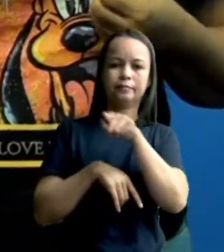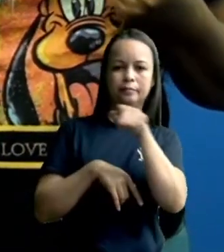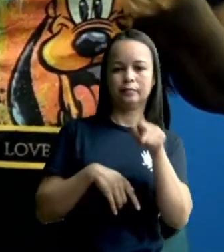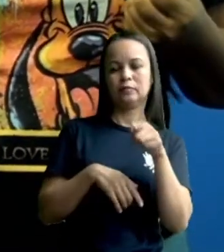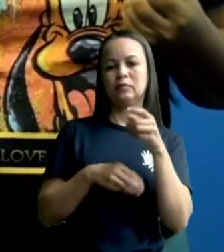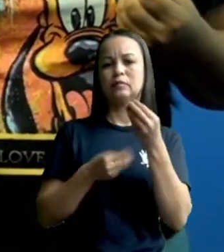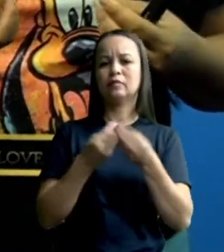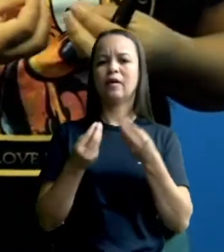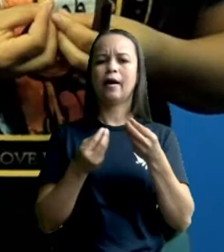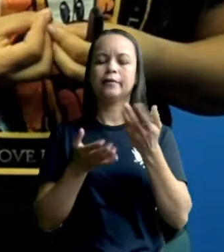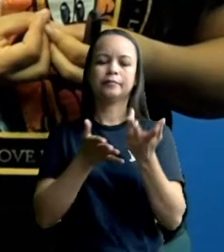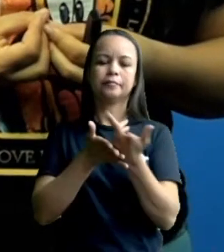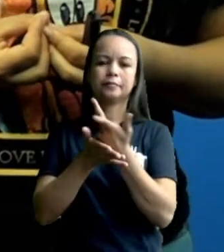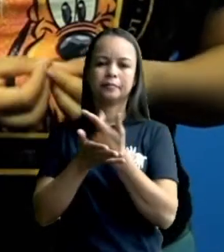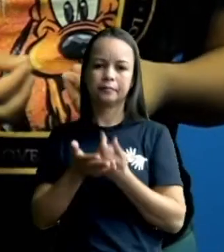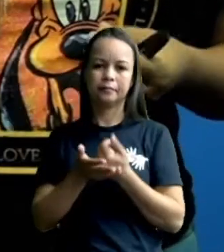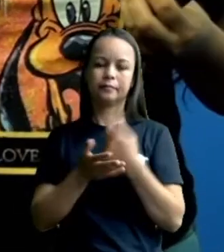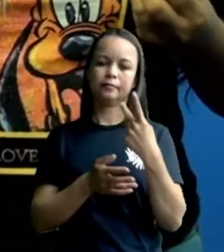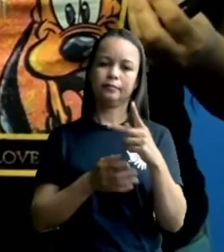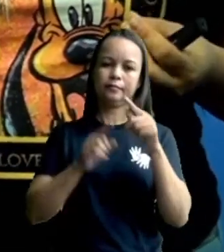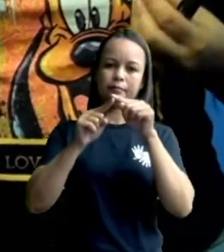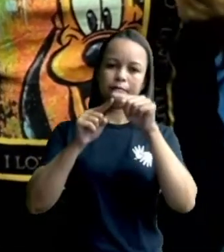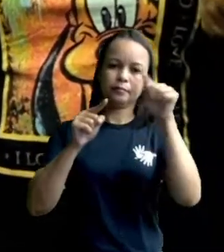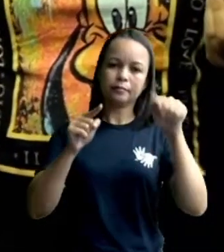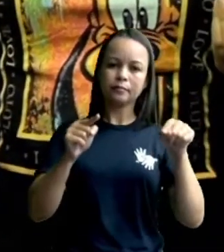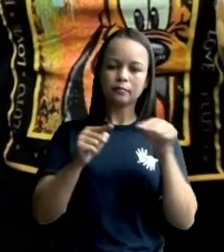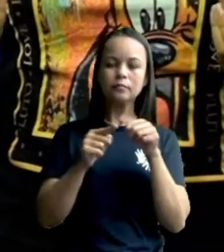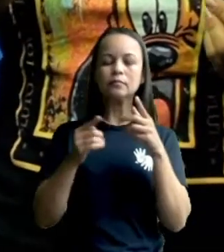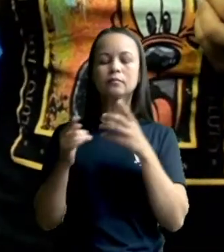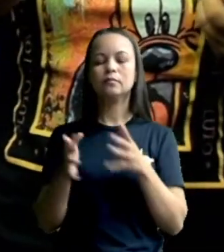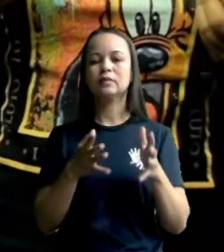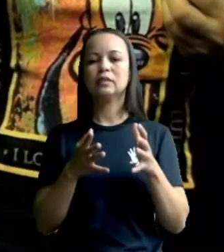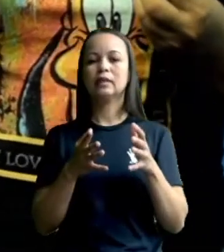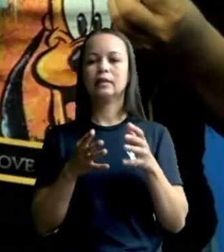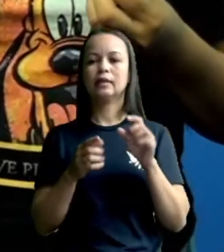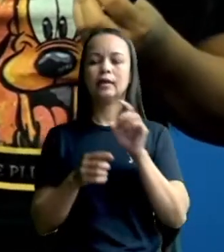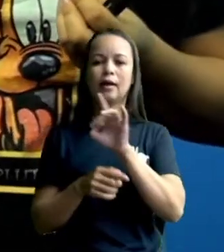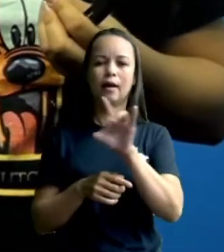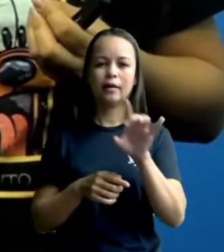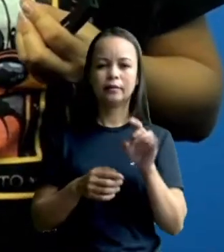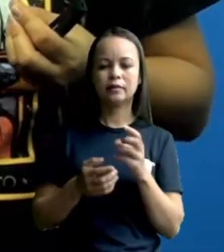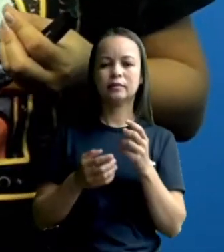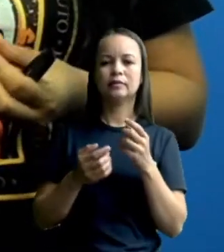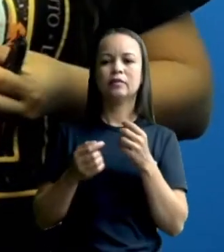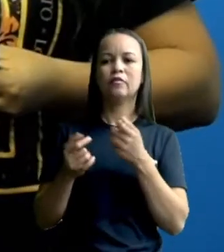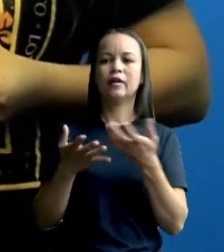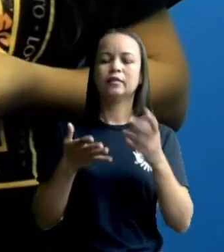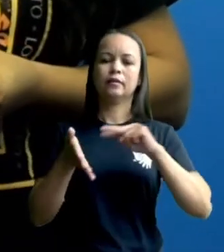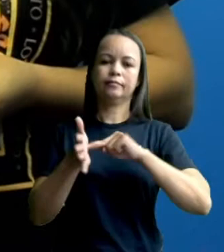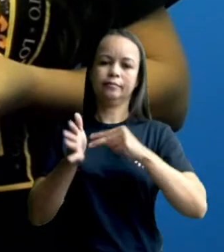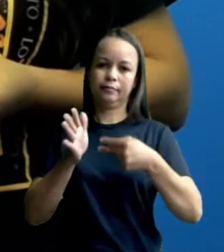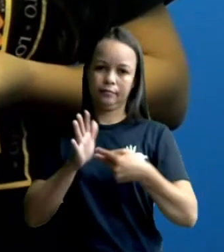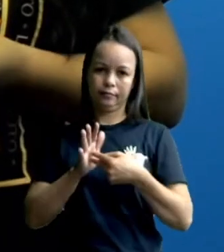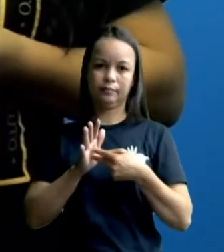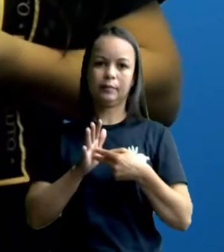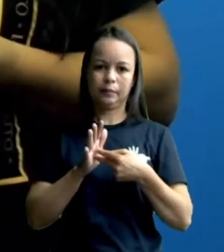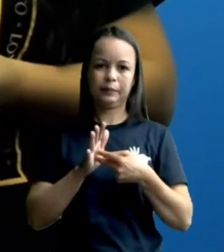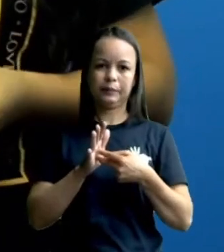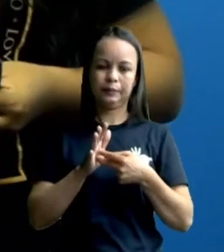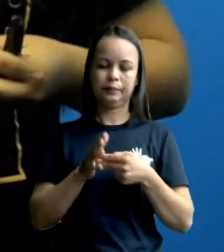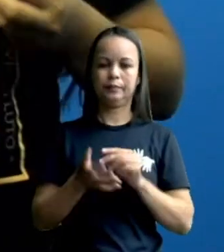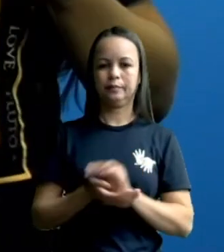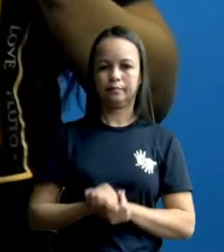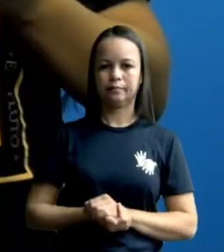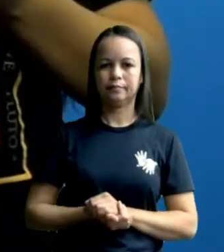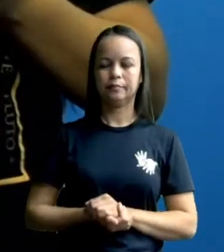vai desenhar esse triângulo. E cada desenho vai receber uma classificação, tá